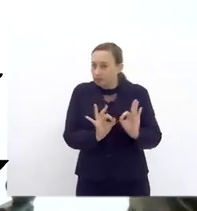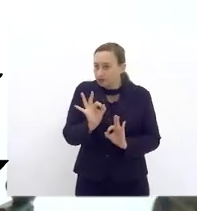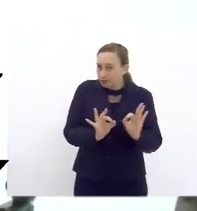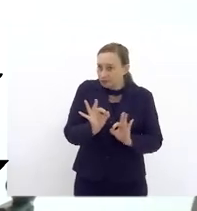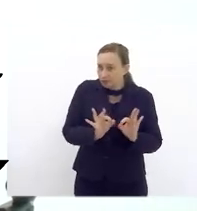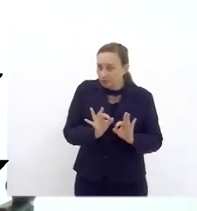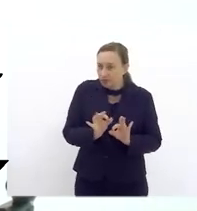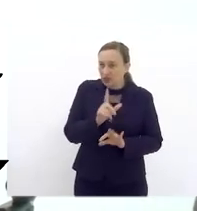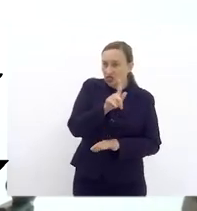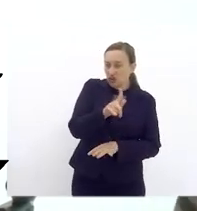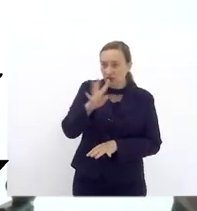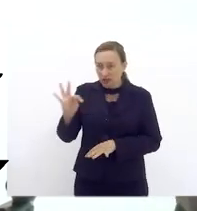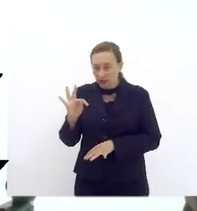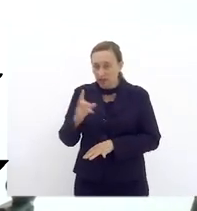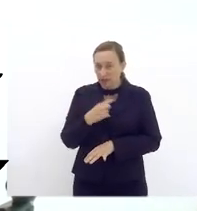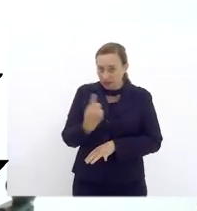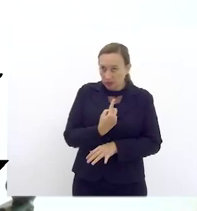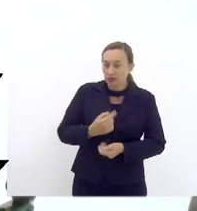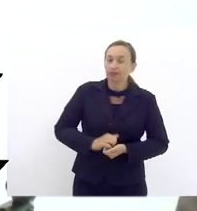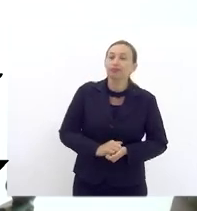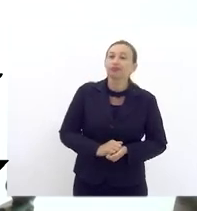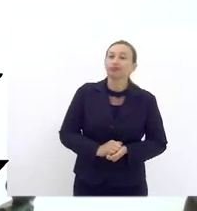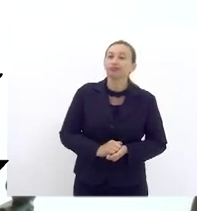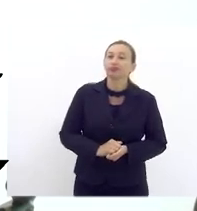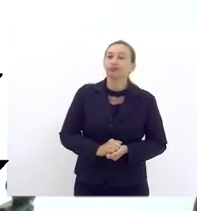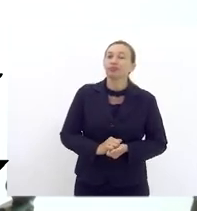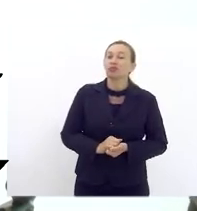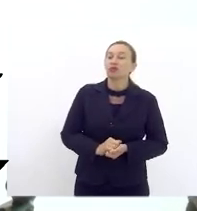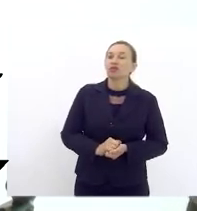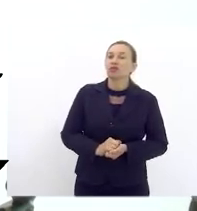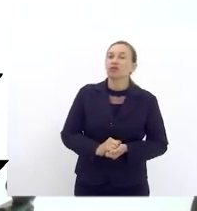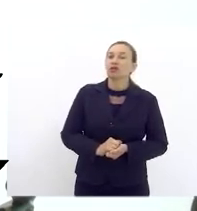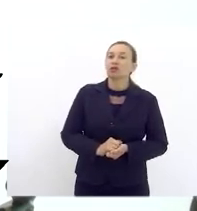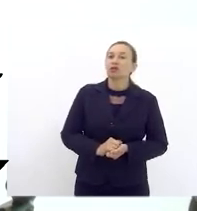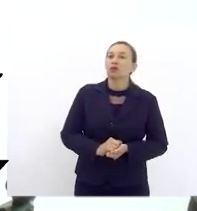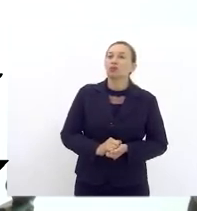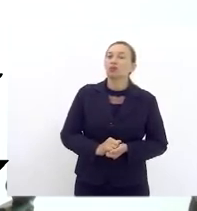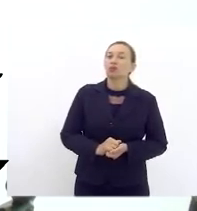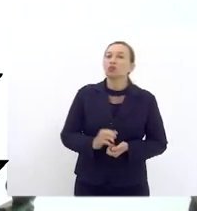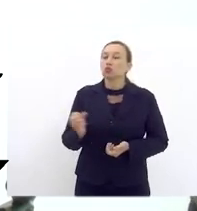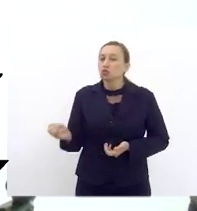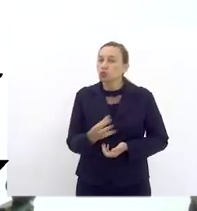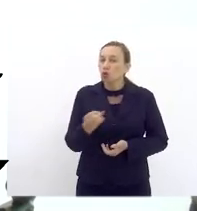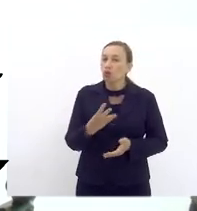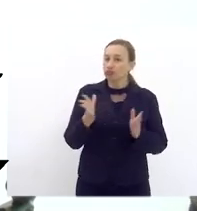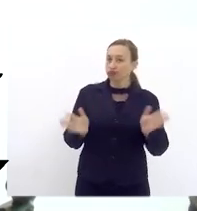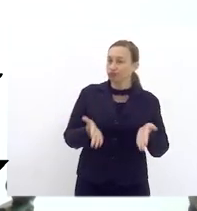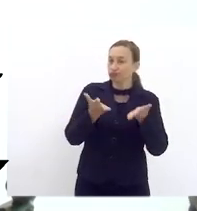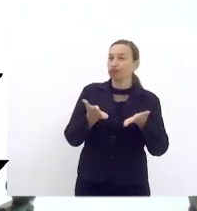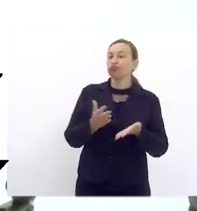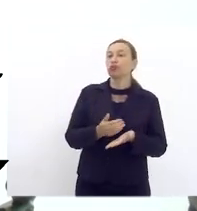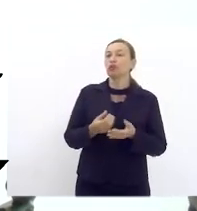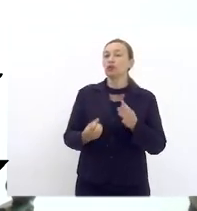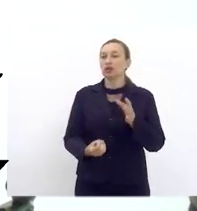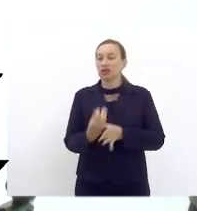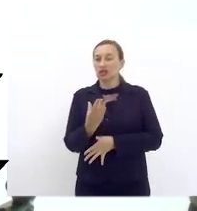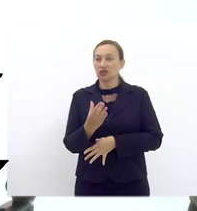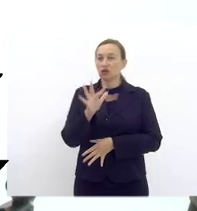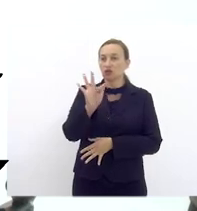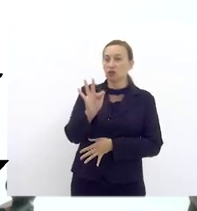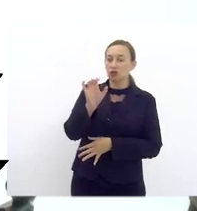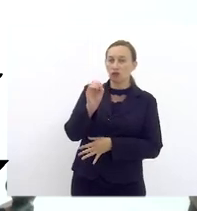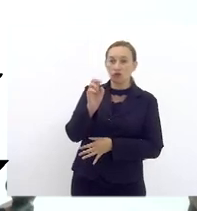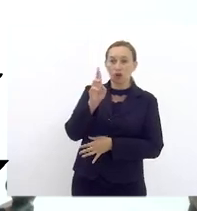esse GT aqui para gente a partir desse GT nós vamos começar a ter novas iniciativas como construção de fóruns